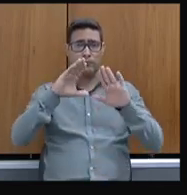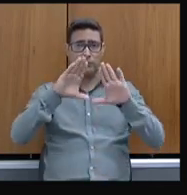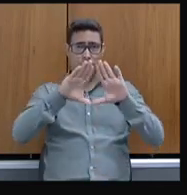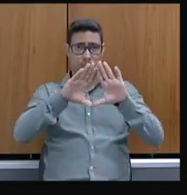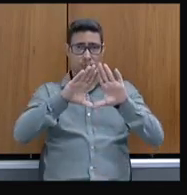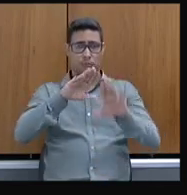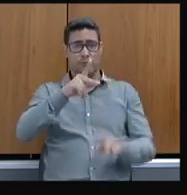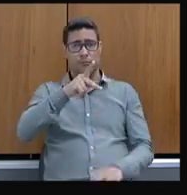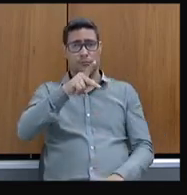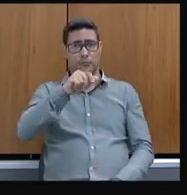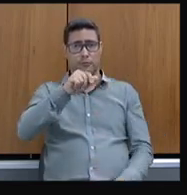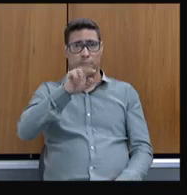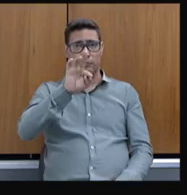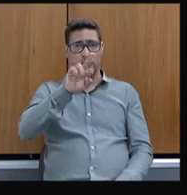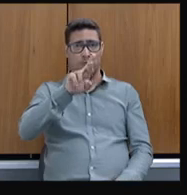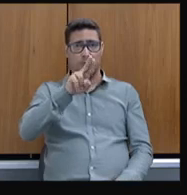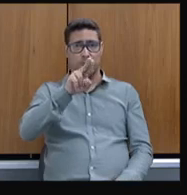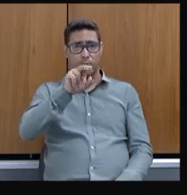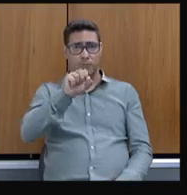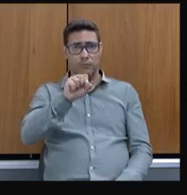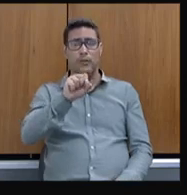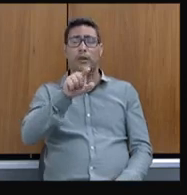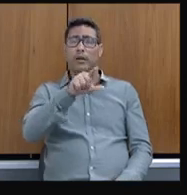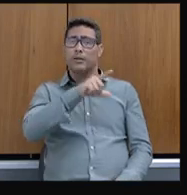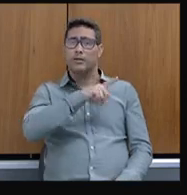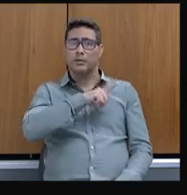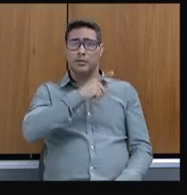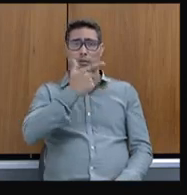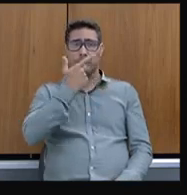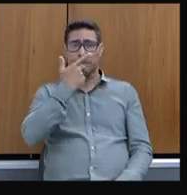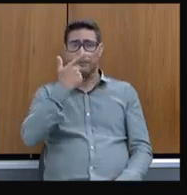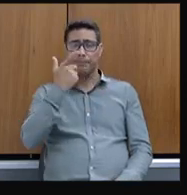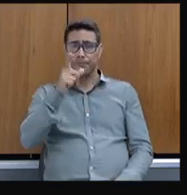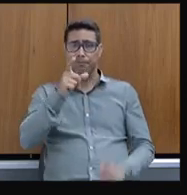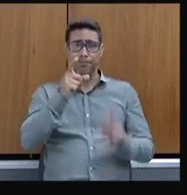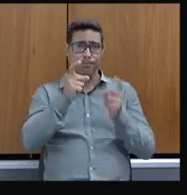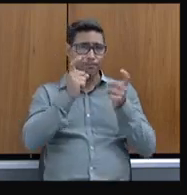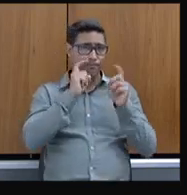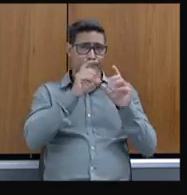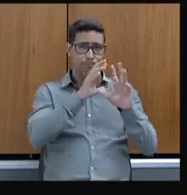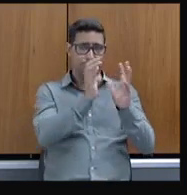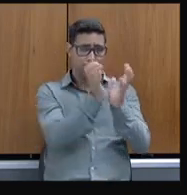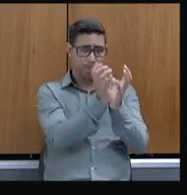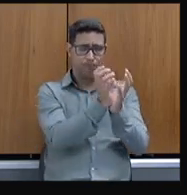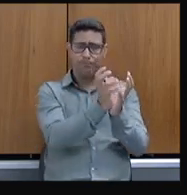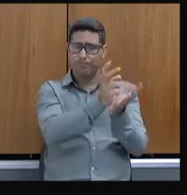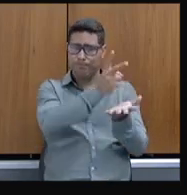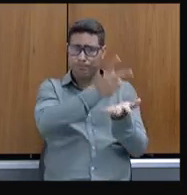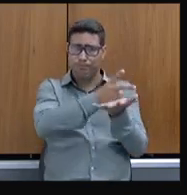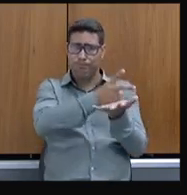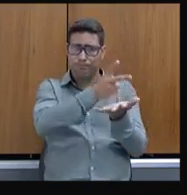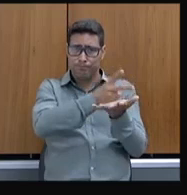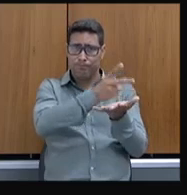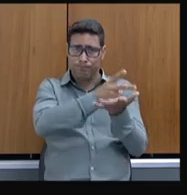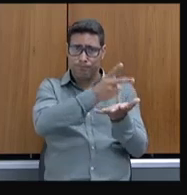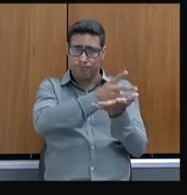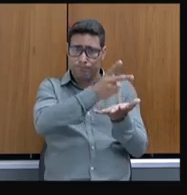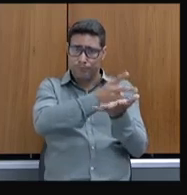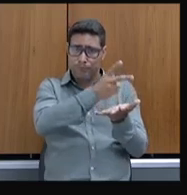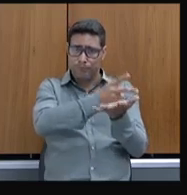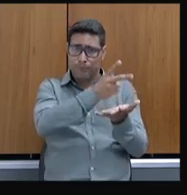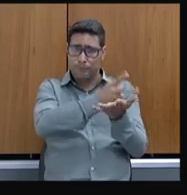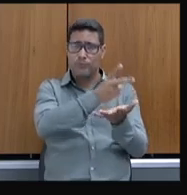torne a nossa comissão extraordinária e turismo gastronomia uma comissão permanente Então eu acho que realmente